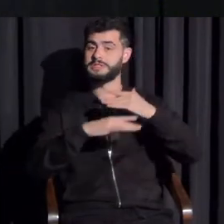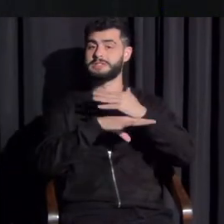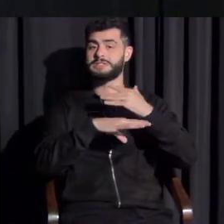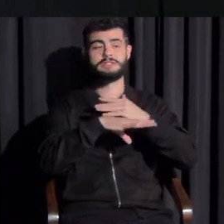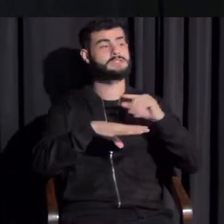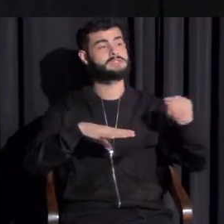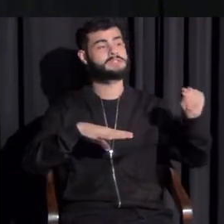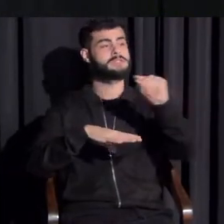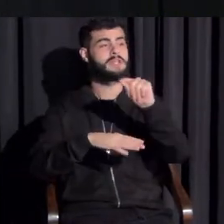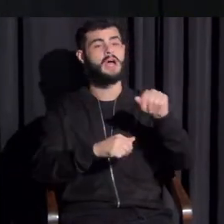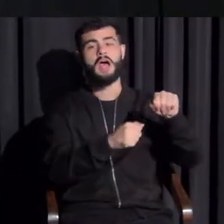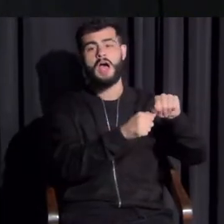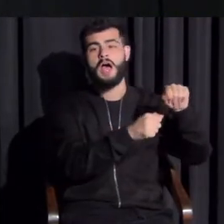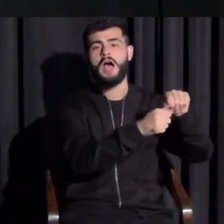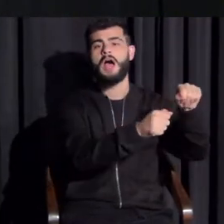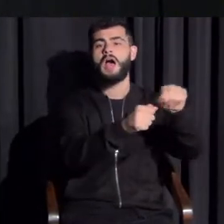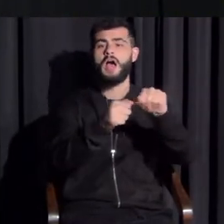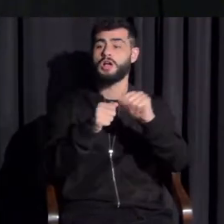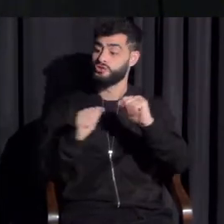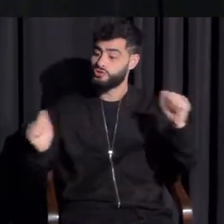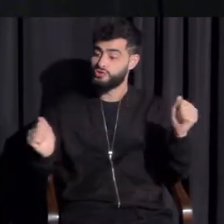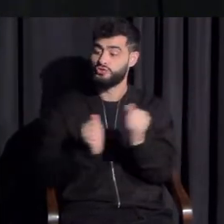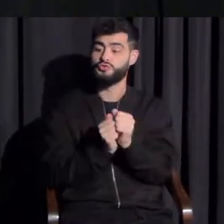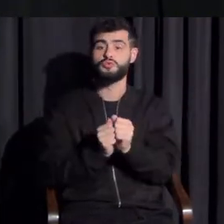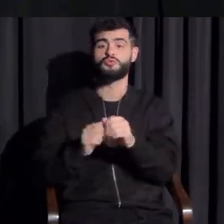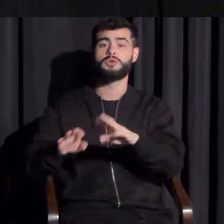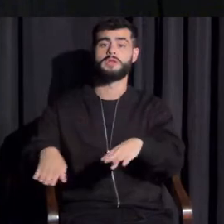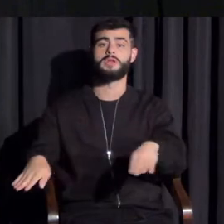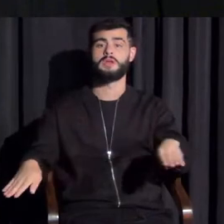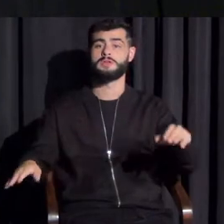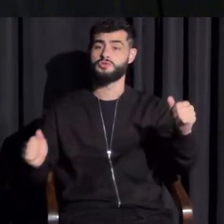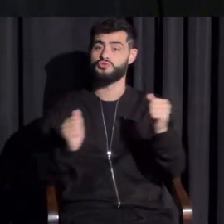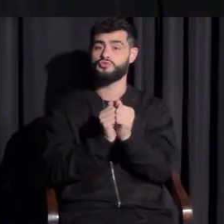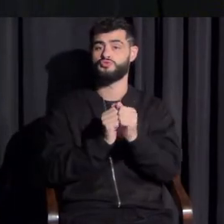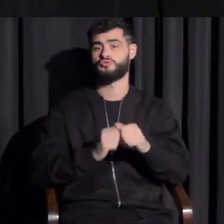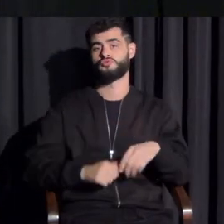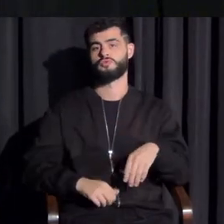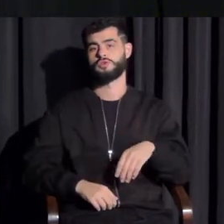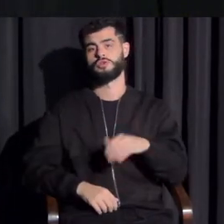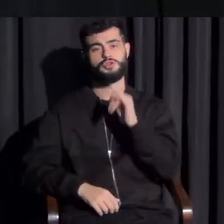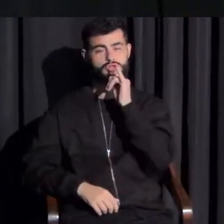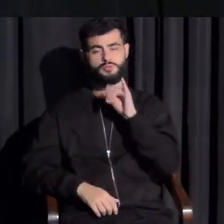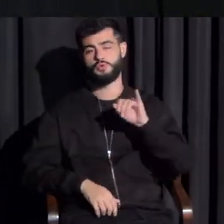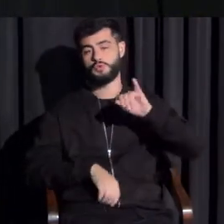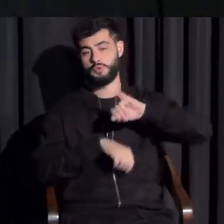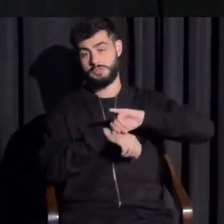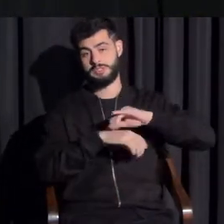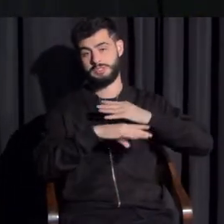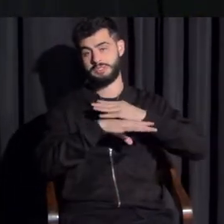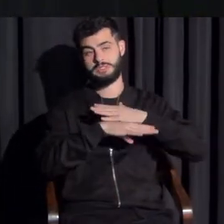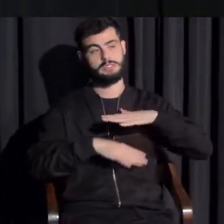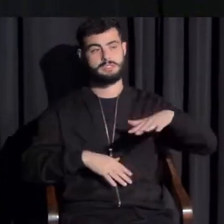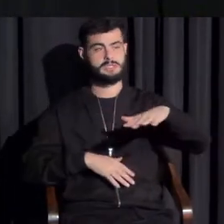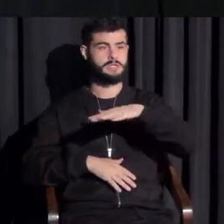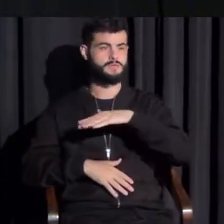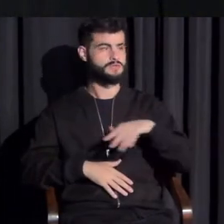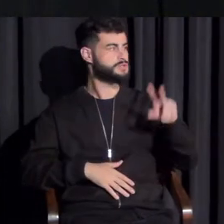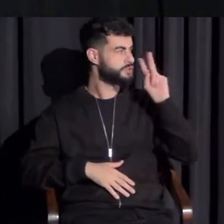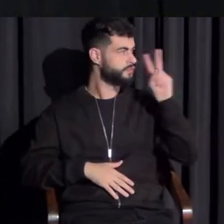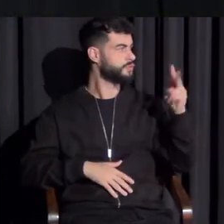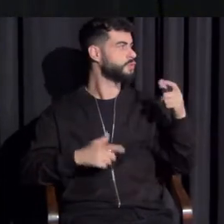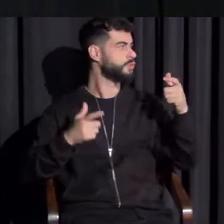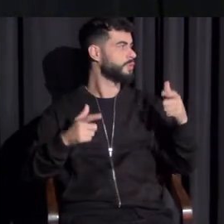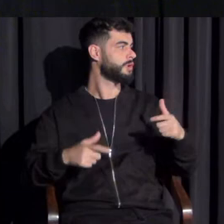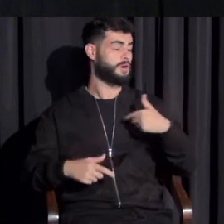as crianças, ela é produzida, vocês estão aqui nessa região central, seguramente já se depararam com ela, que é uma coisa que virou uma